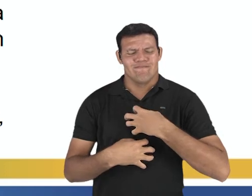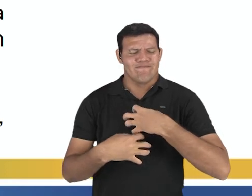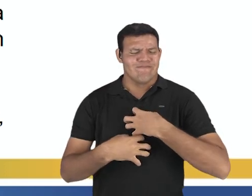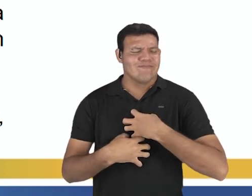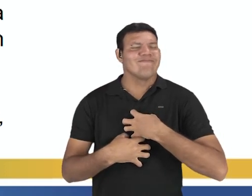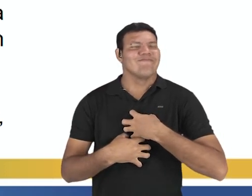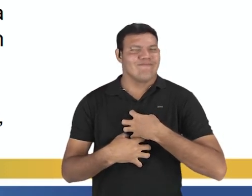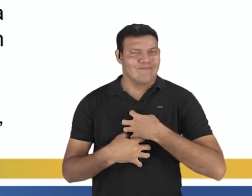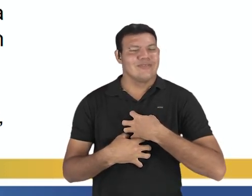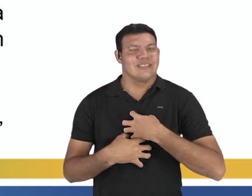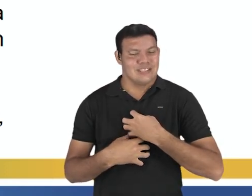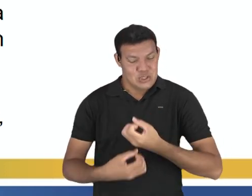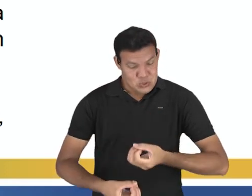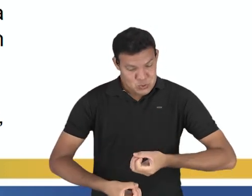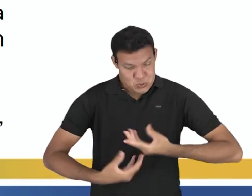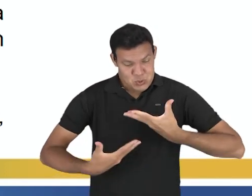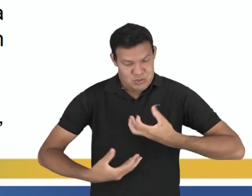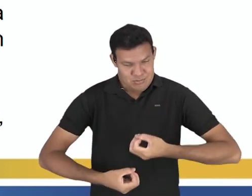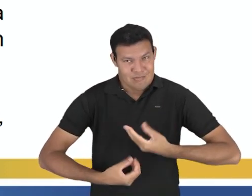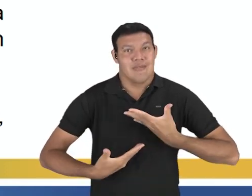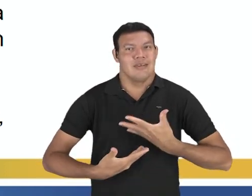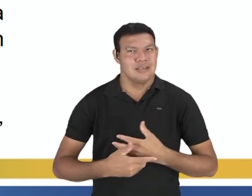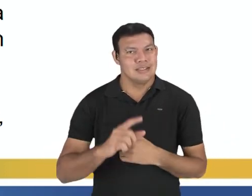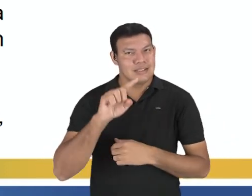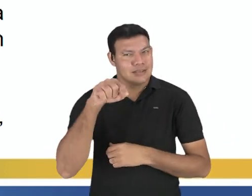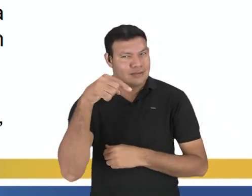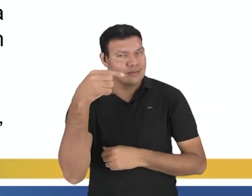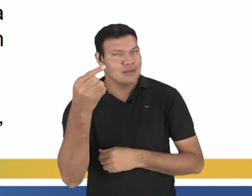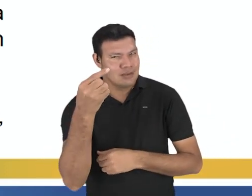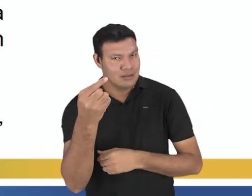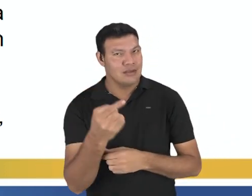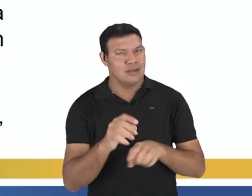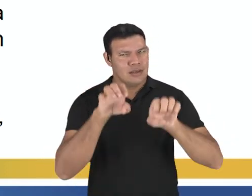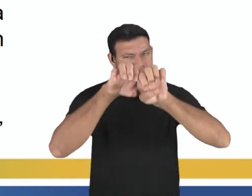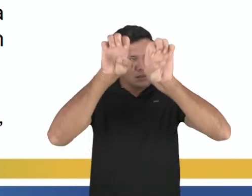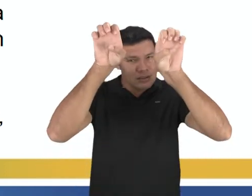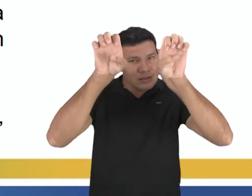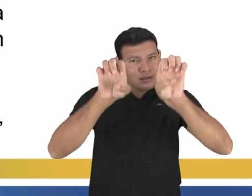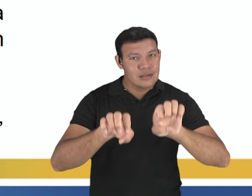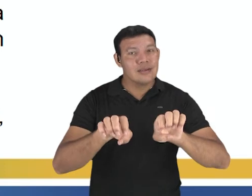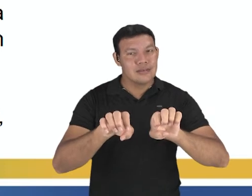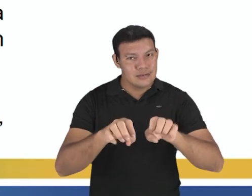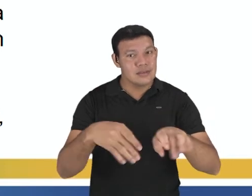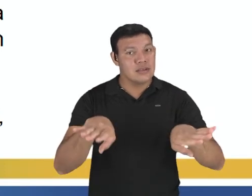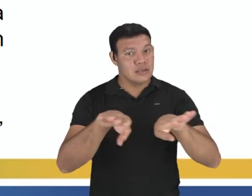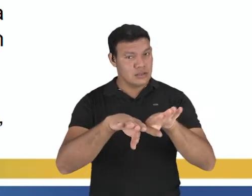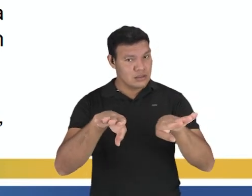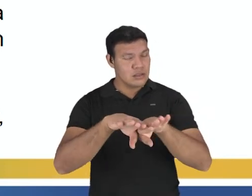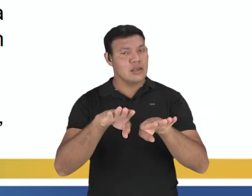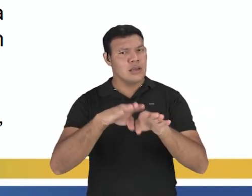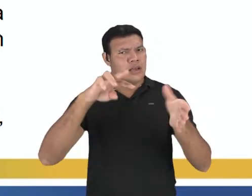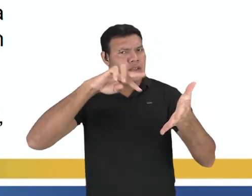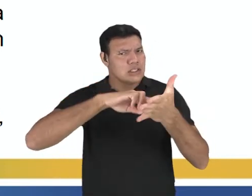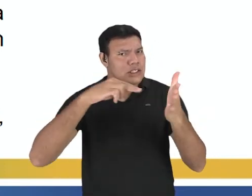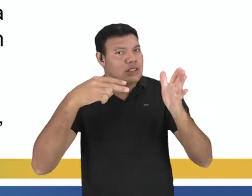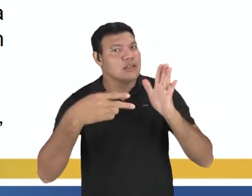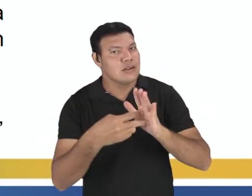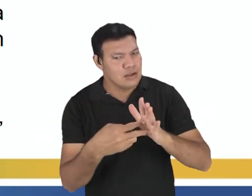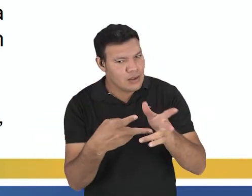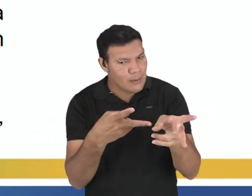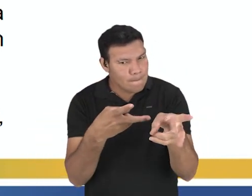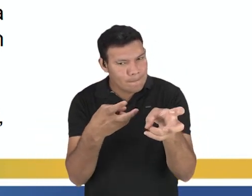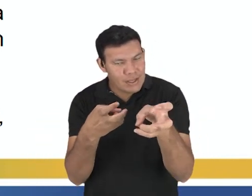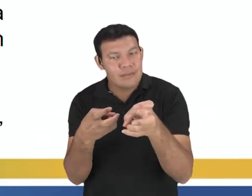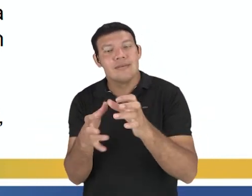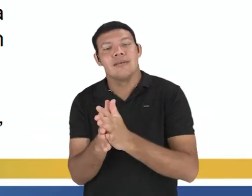né? Então, depois de você olhar essa estrutura, você também deve olhar para o significado. Aí você